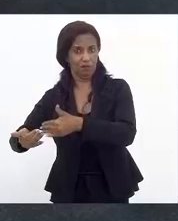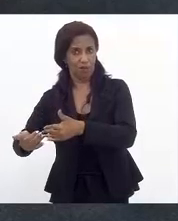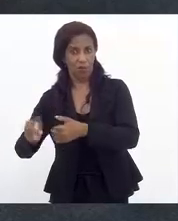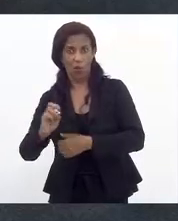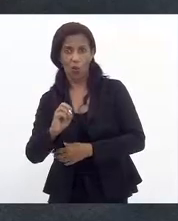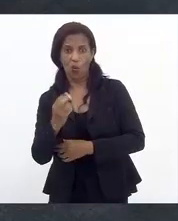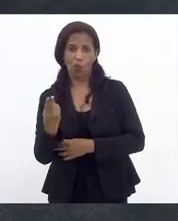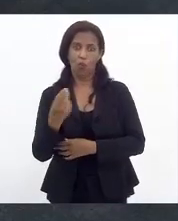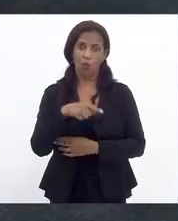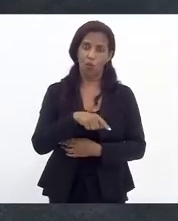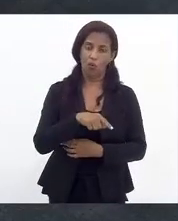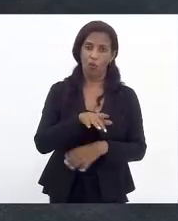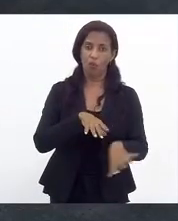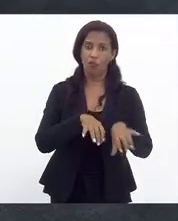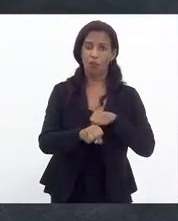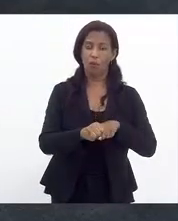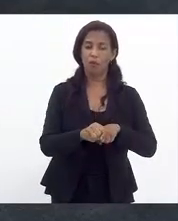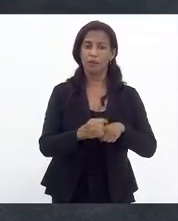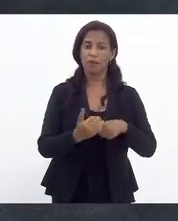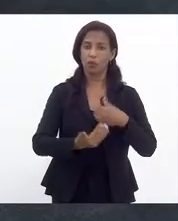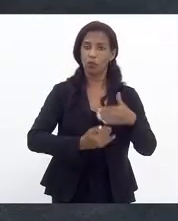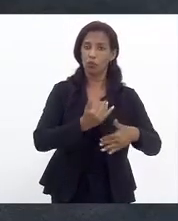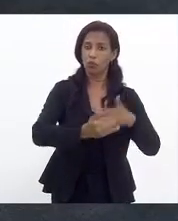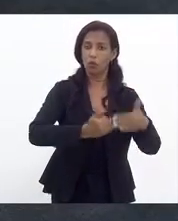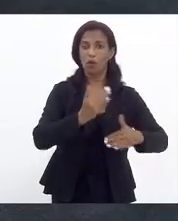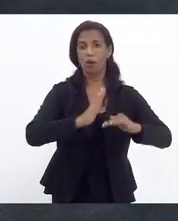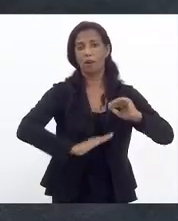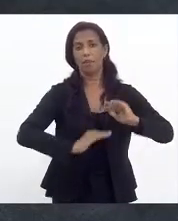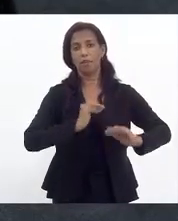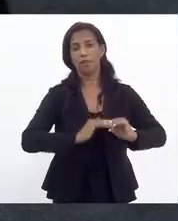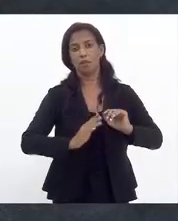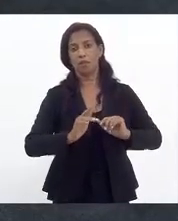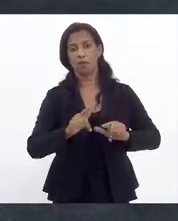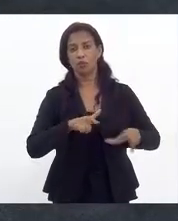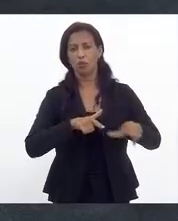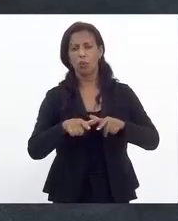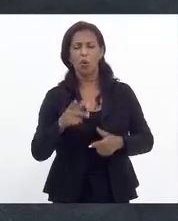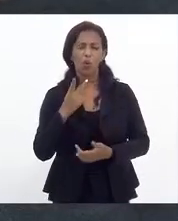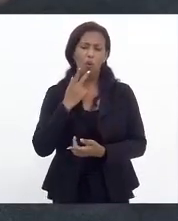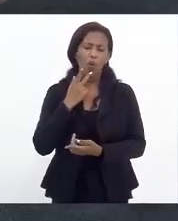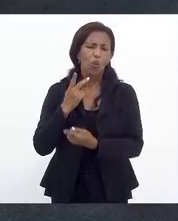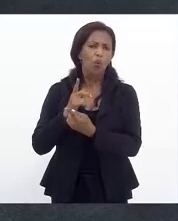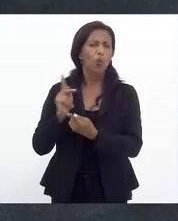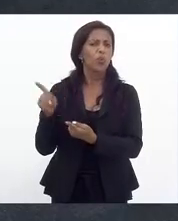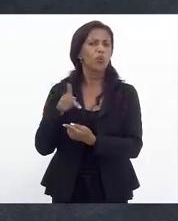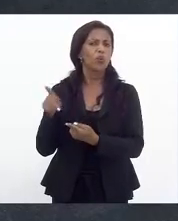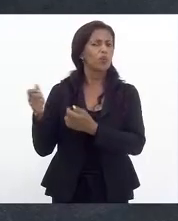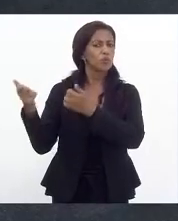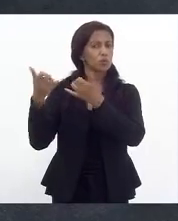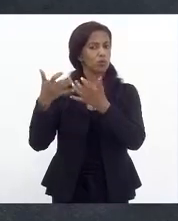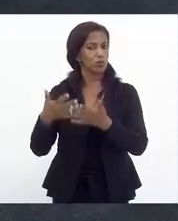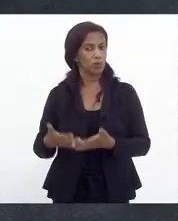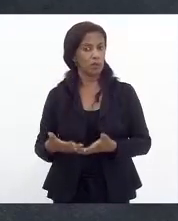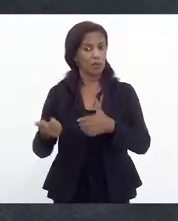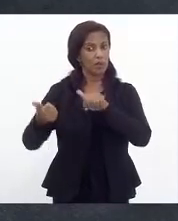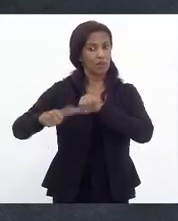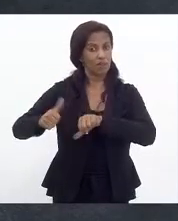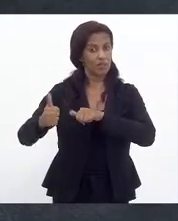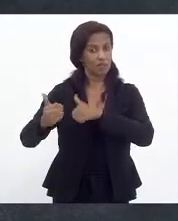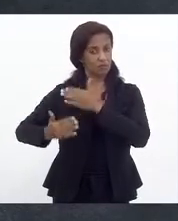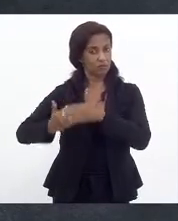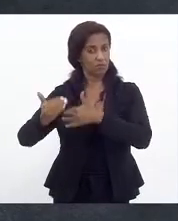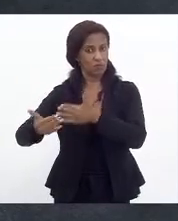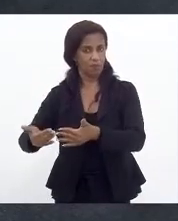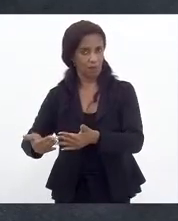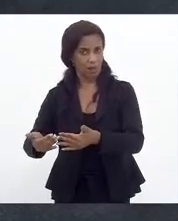ou a questão da formação continuada na capacitação do Servidor que disse o professor agora pouco Flávio é que no caso da avaliação de desempenho